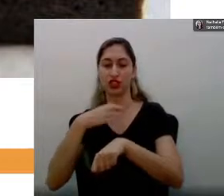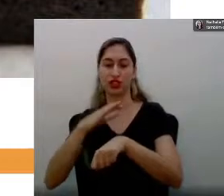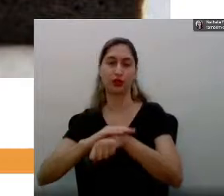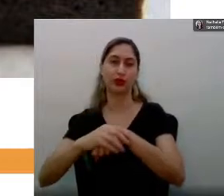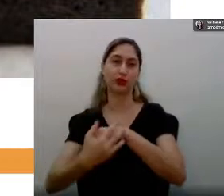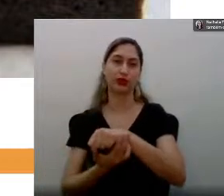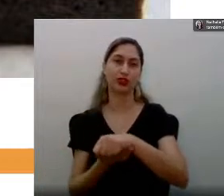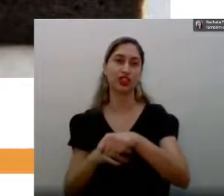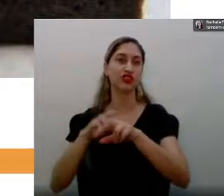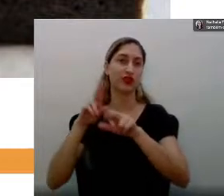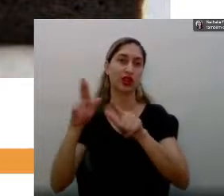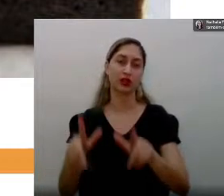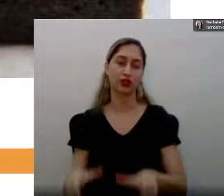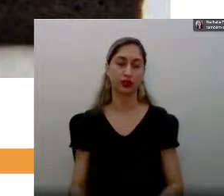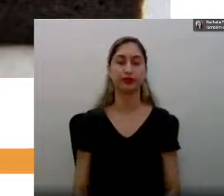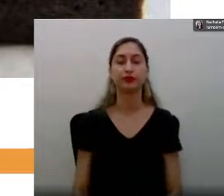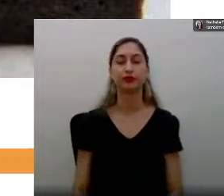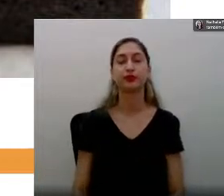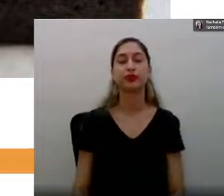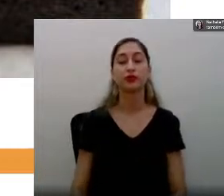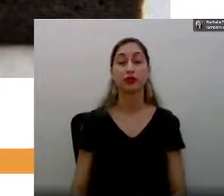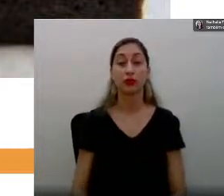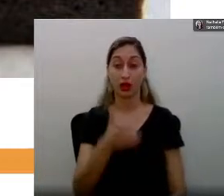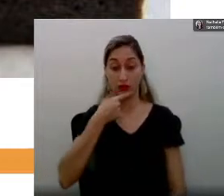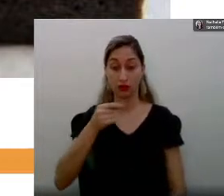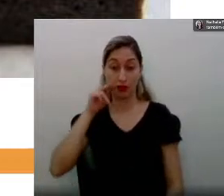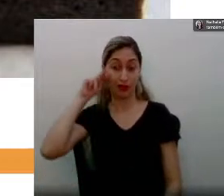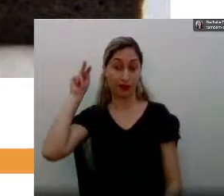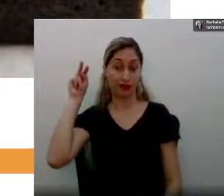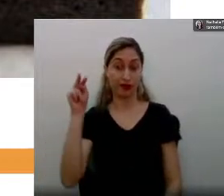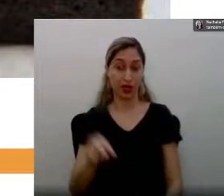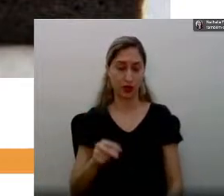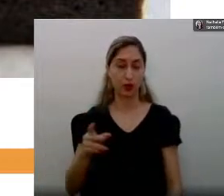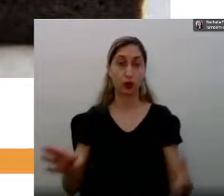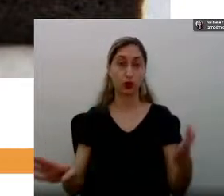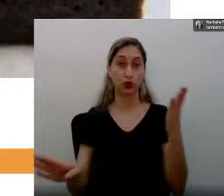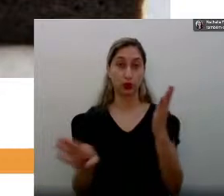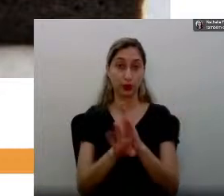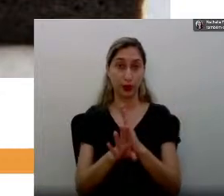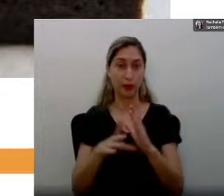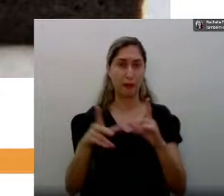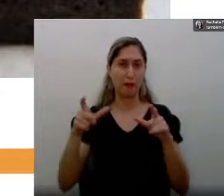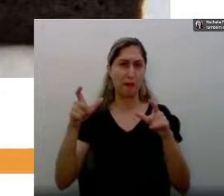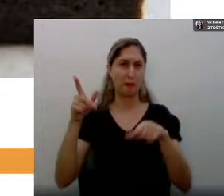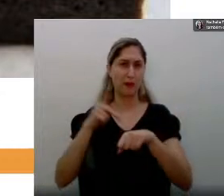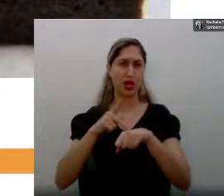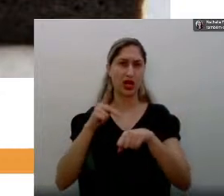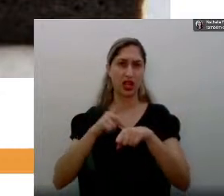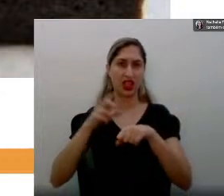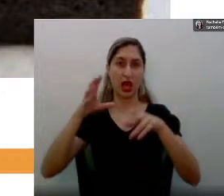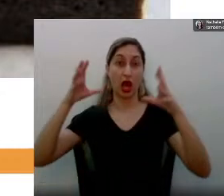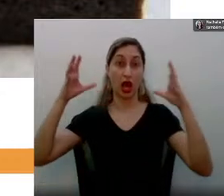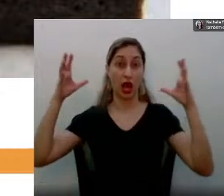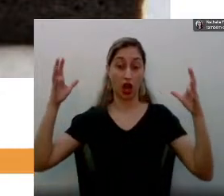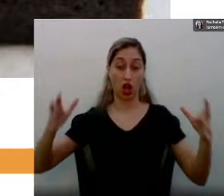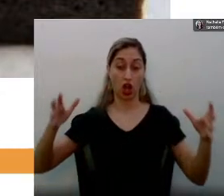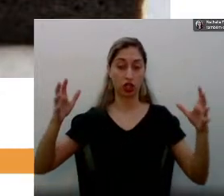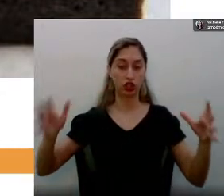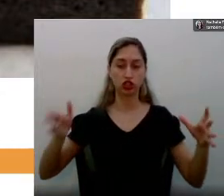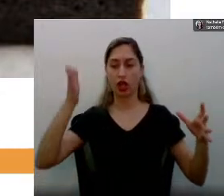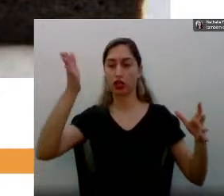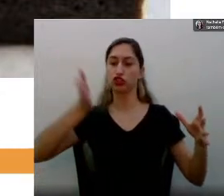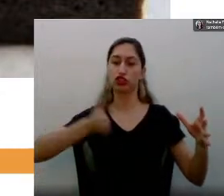que que pega né ele conseguiu achar esse meteorito né Ele é uma pedra muito grande e dividiu ele em vários pedaços que está